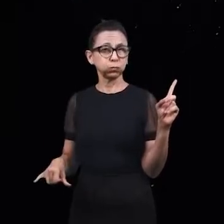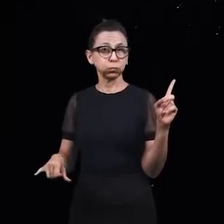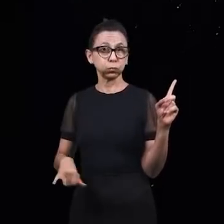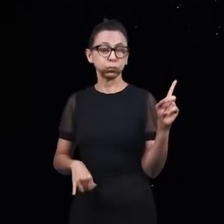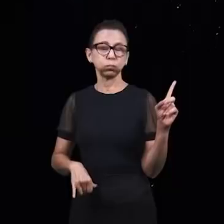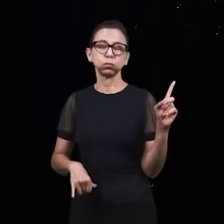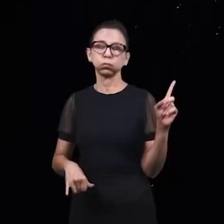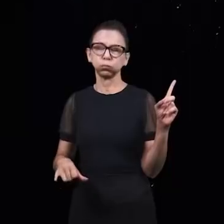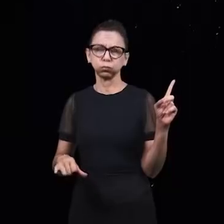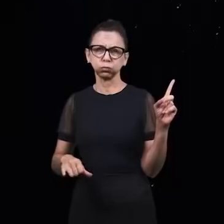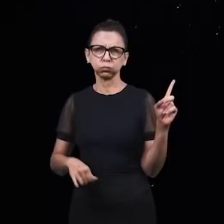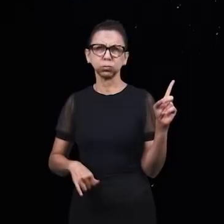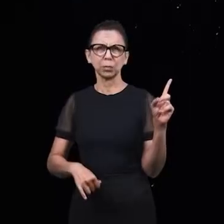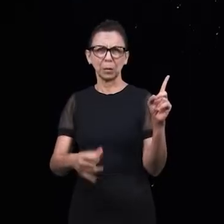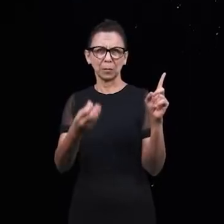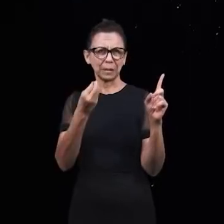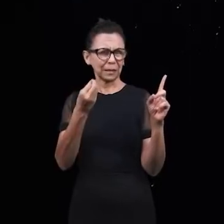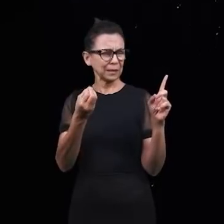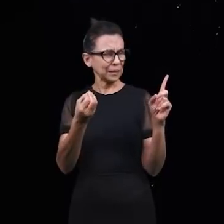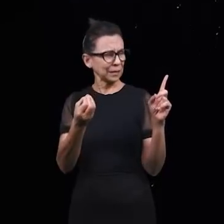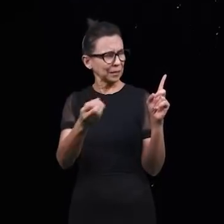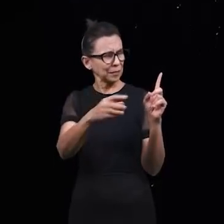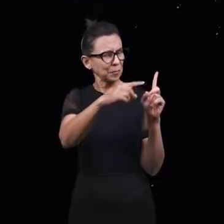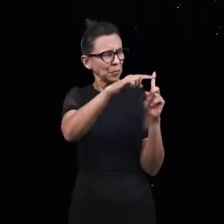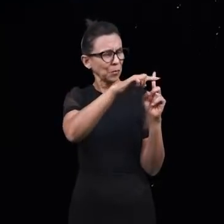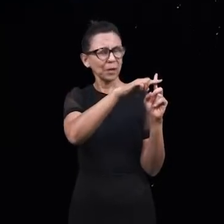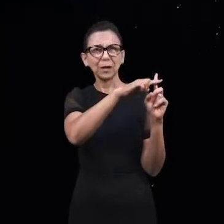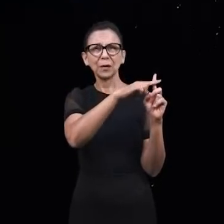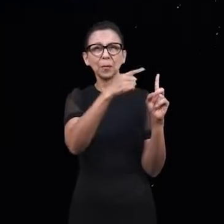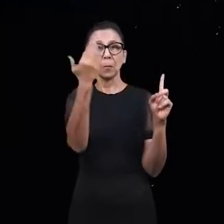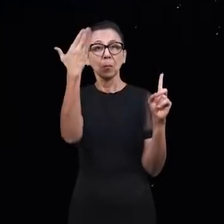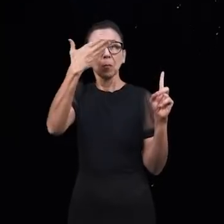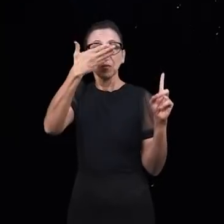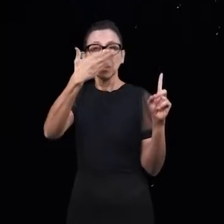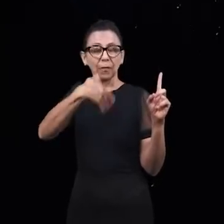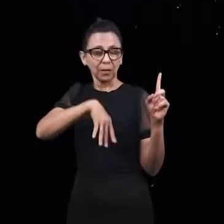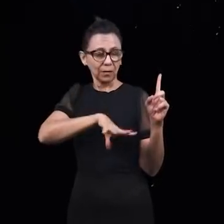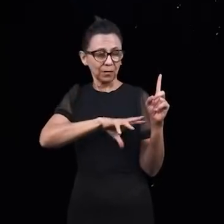Ele pagou só por